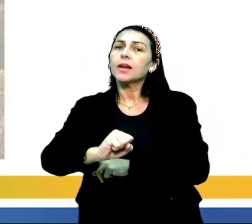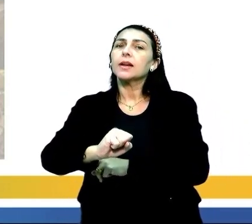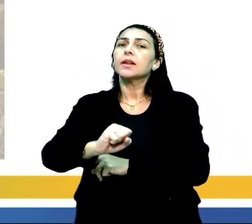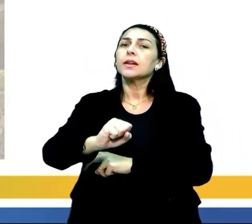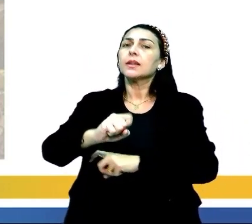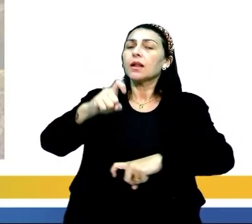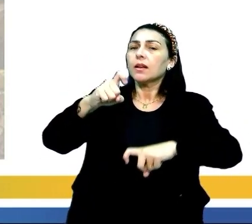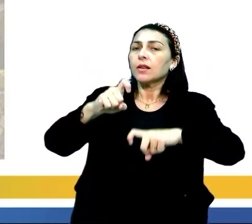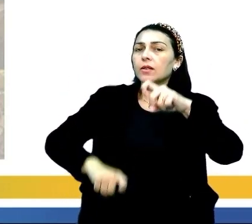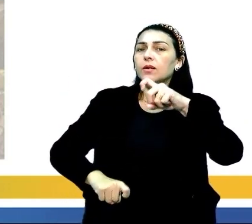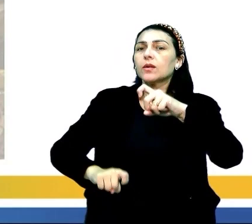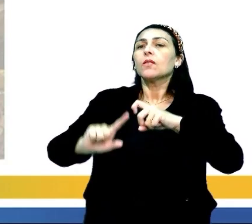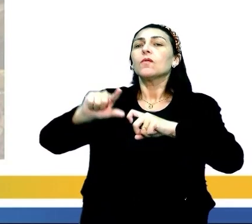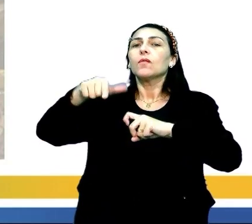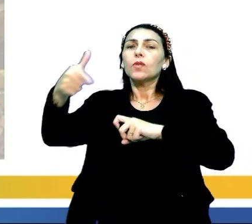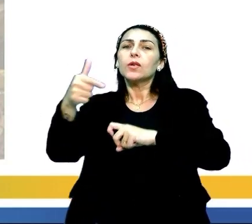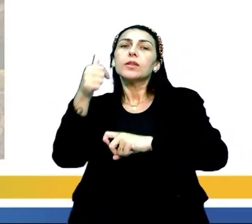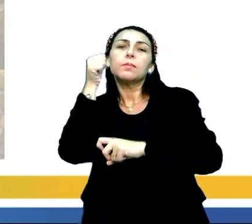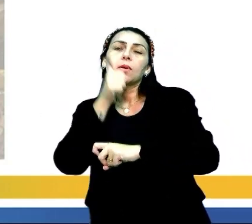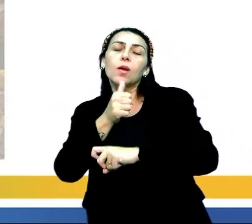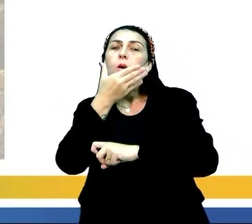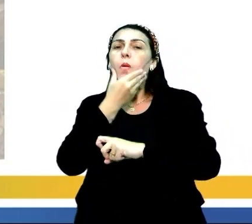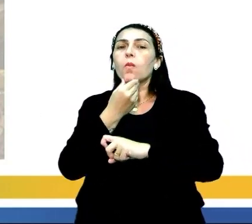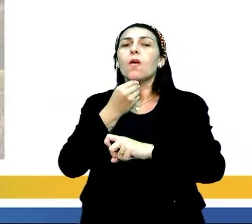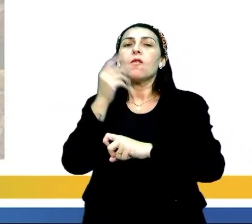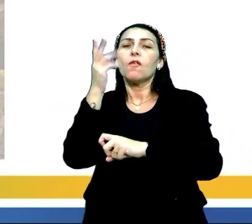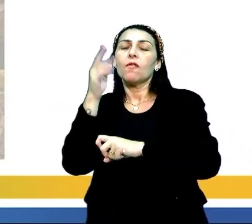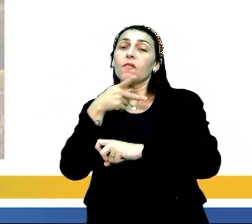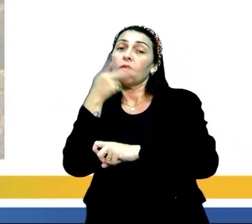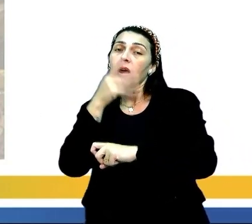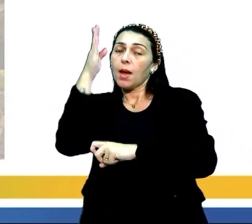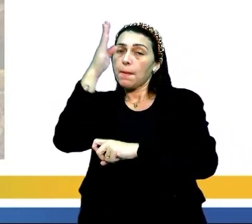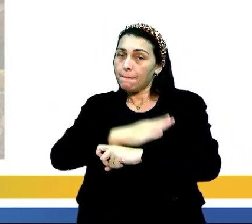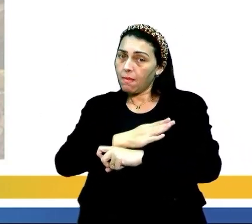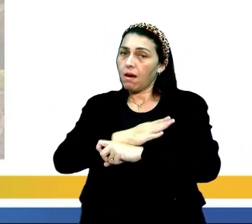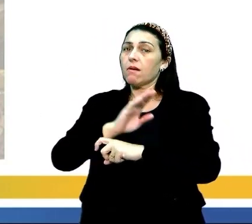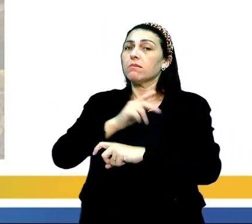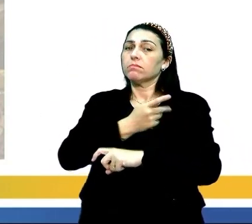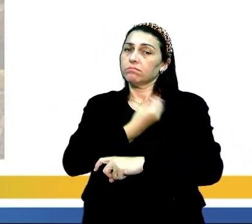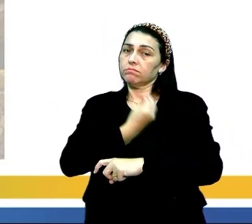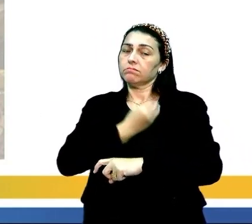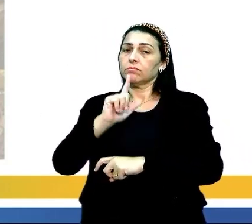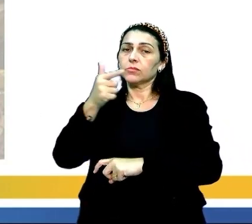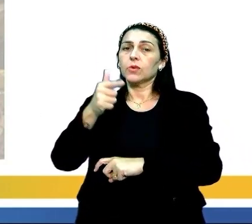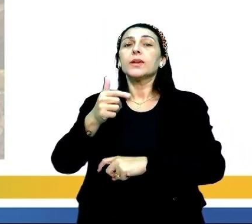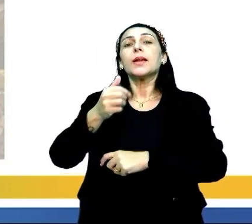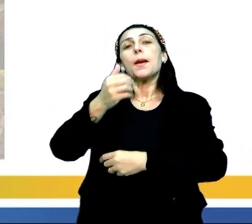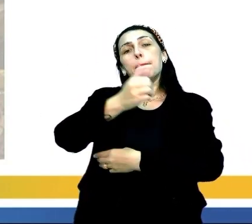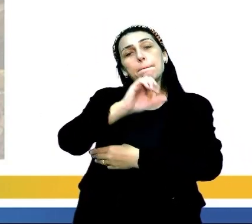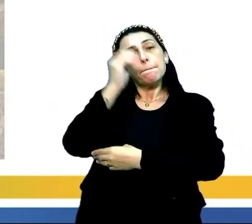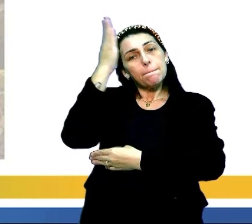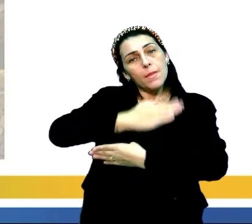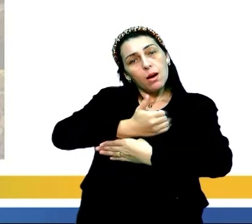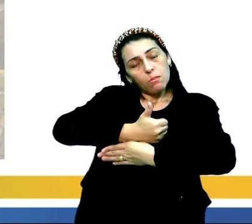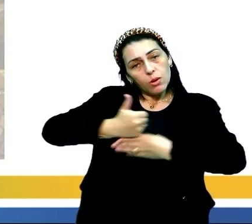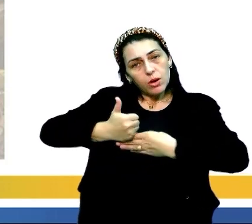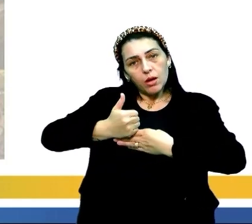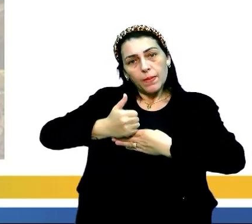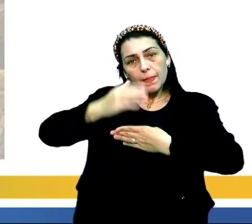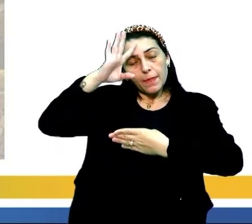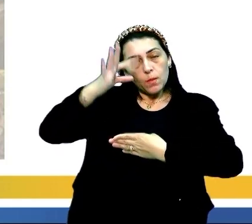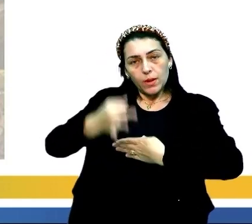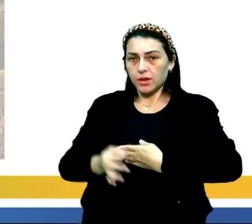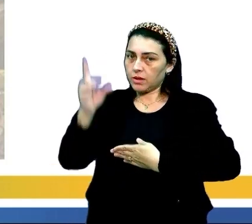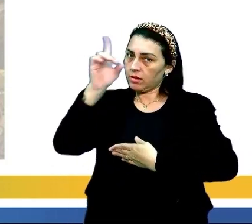adulterar, falar mal da vida dos outros, levantar falso testemunho, isso é mal moral. Isso não é uma decisão de